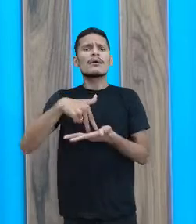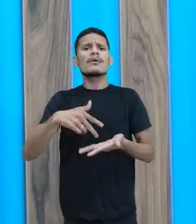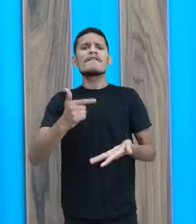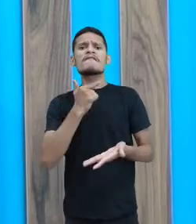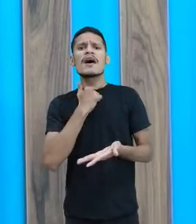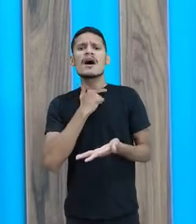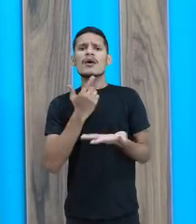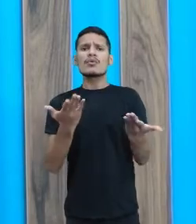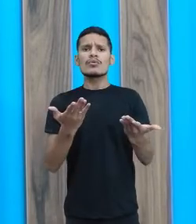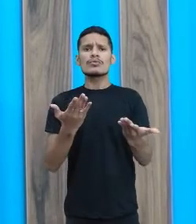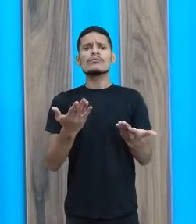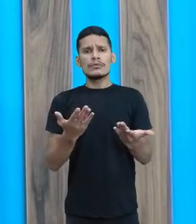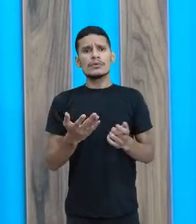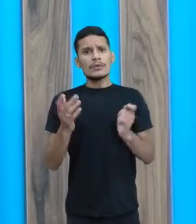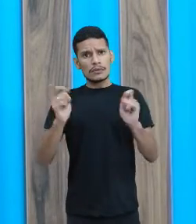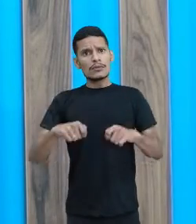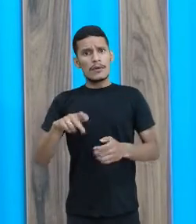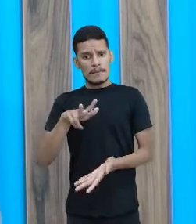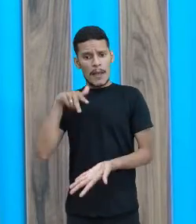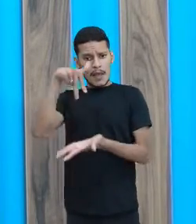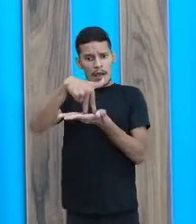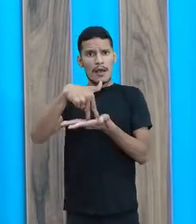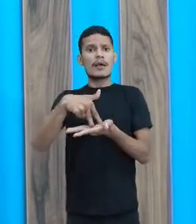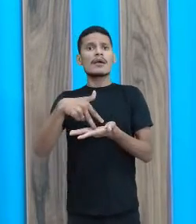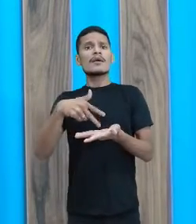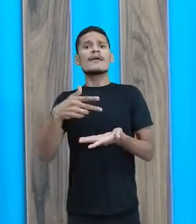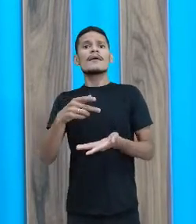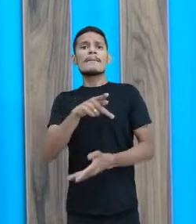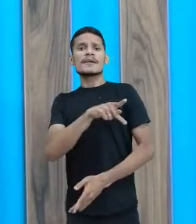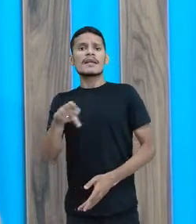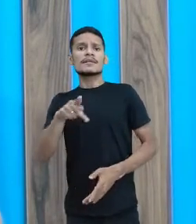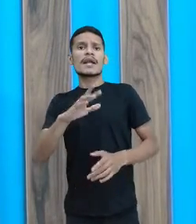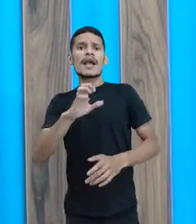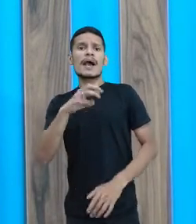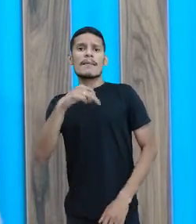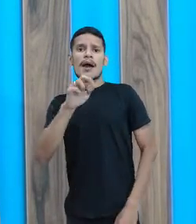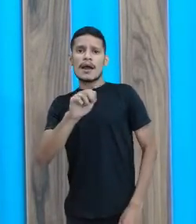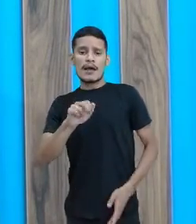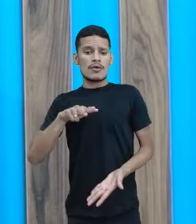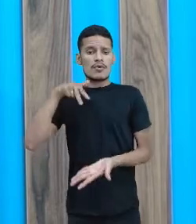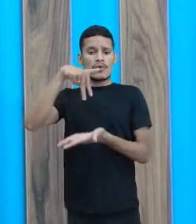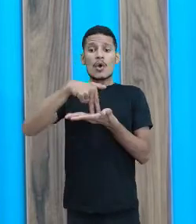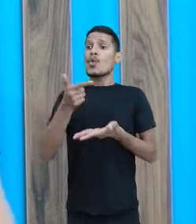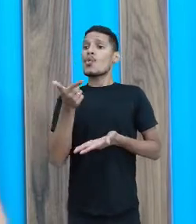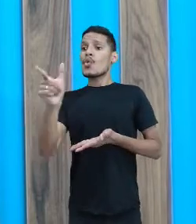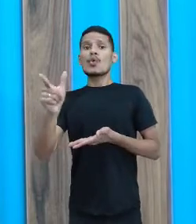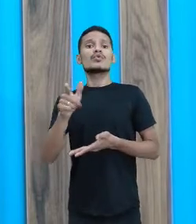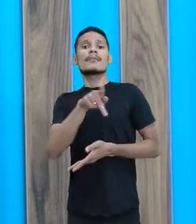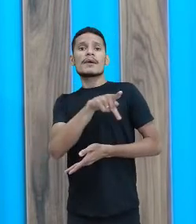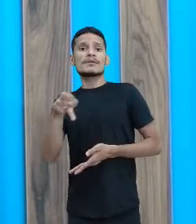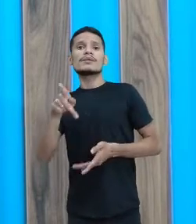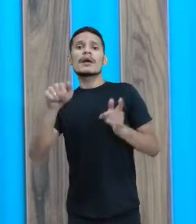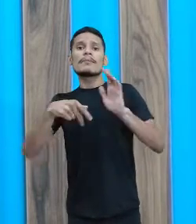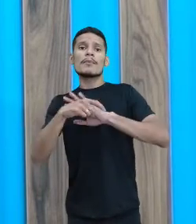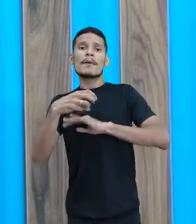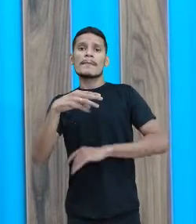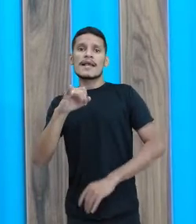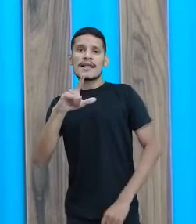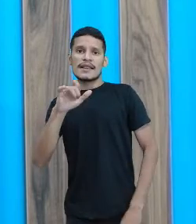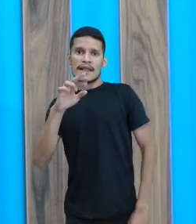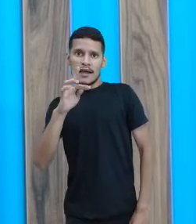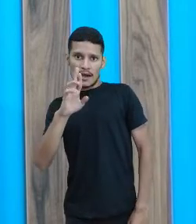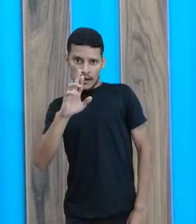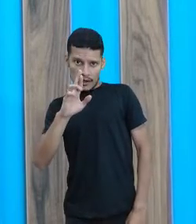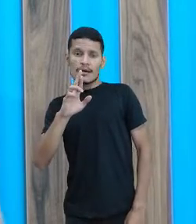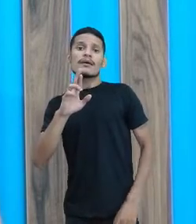o presidente da Câmara assumiu o poder provisoriamente até que o próximo presidente, que seria o militar, né, a gente vai ver